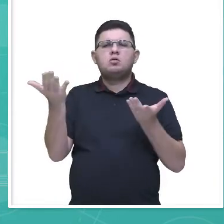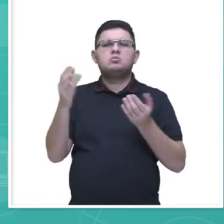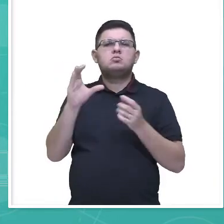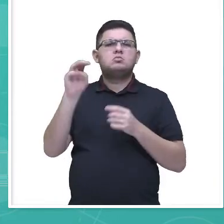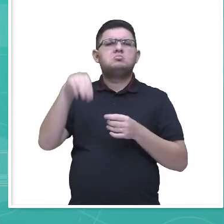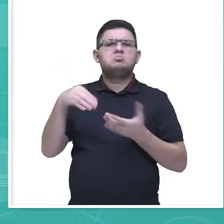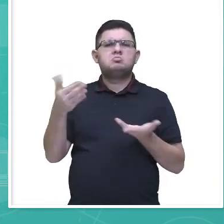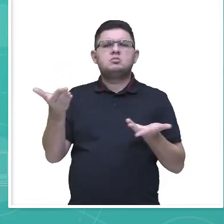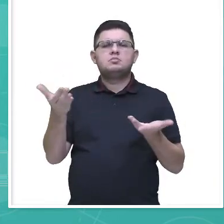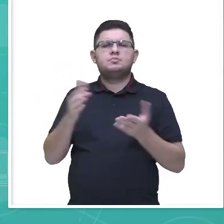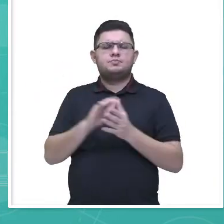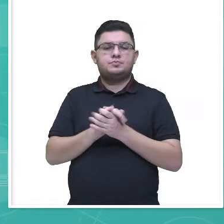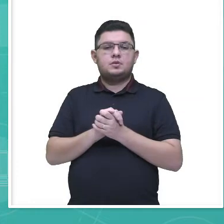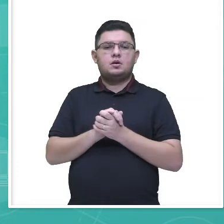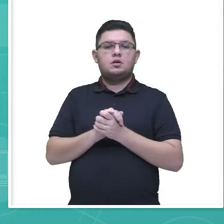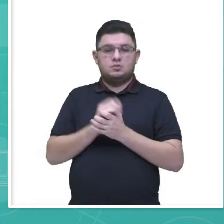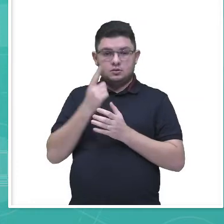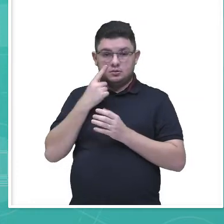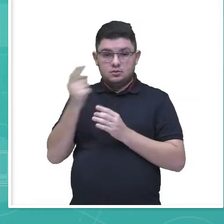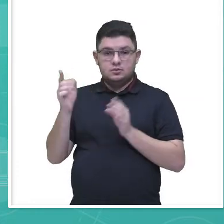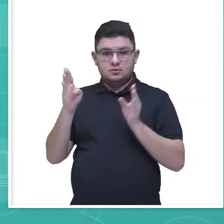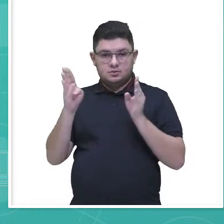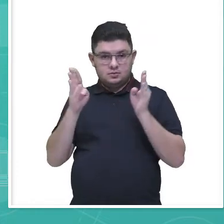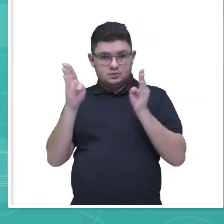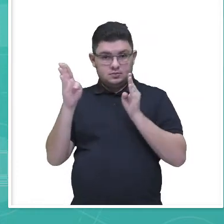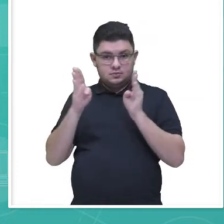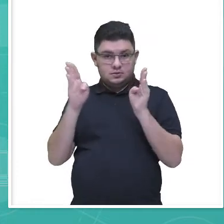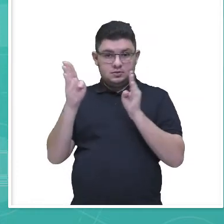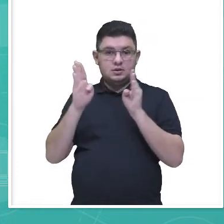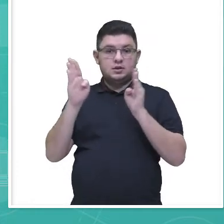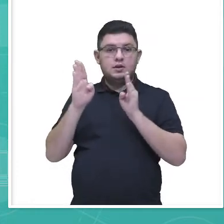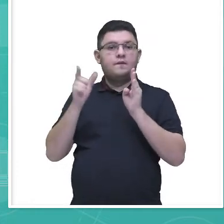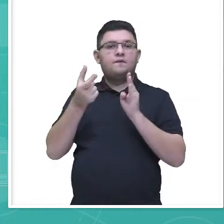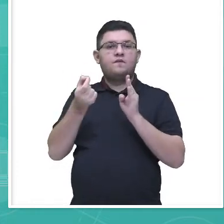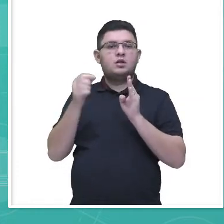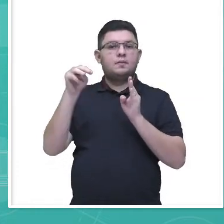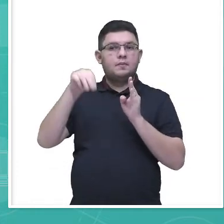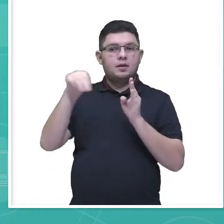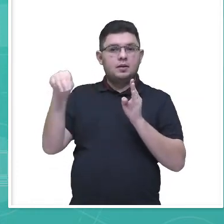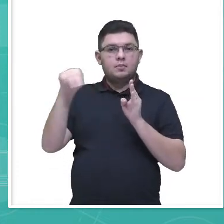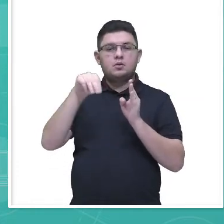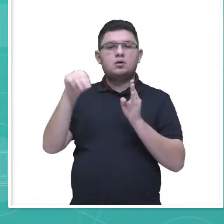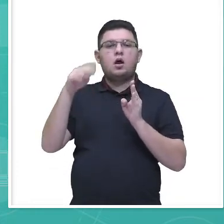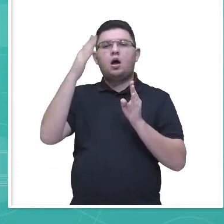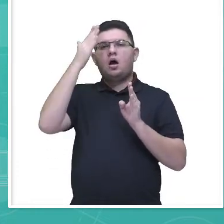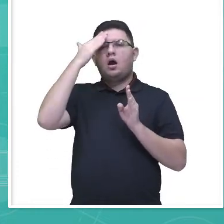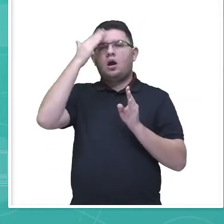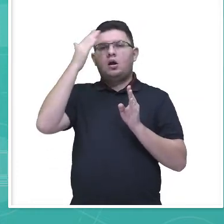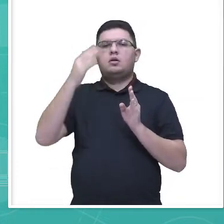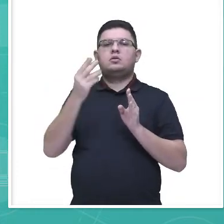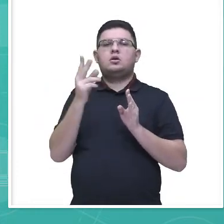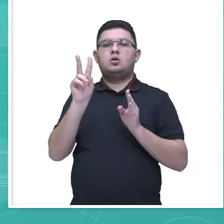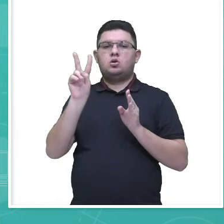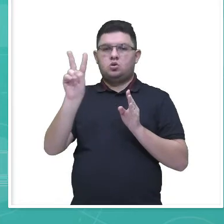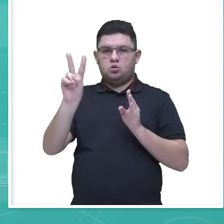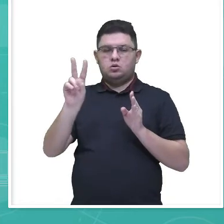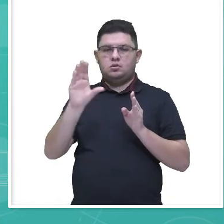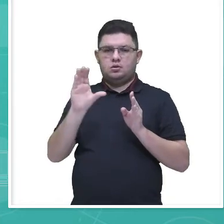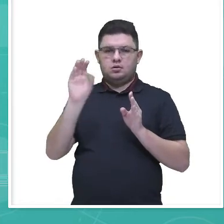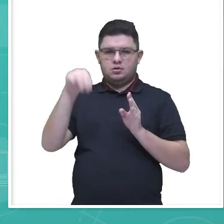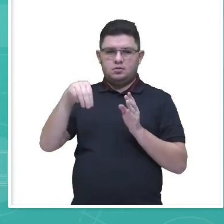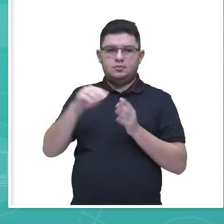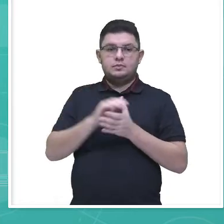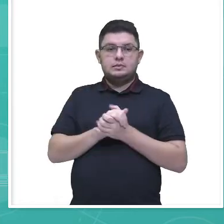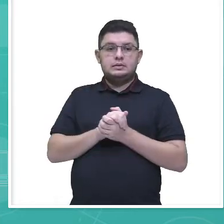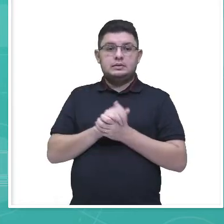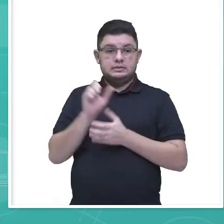ver que você tem, em 20 milímetros você tem o quê? 2 centímetros. 40 milímetros,